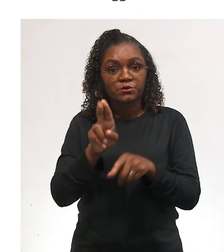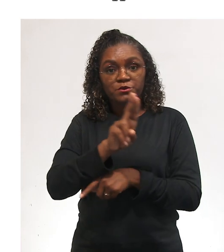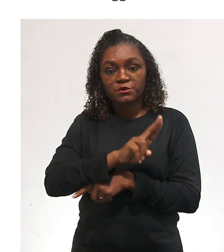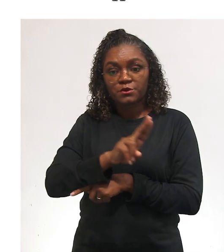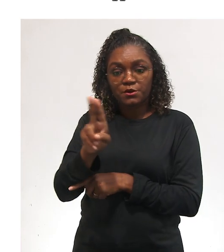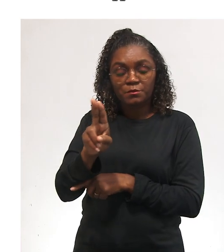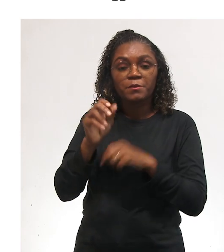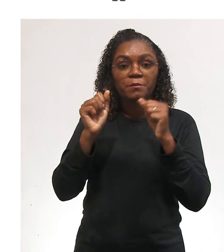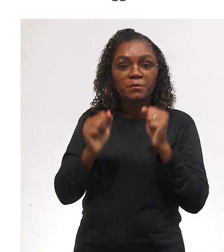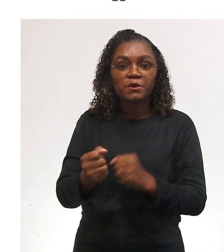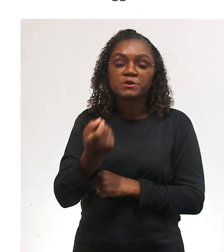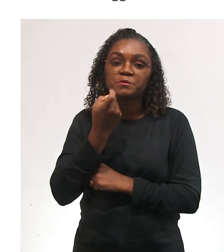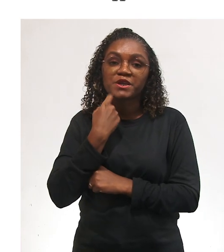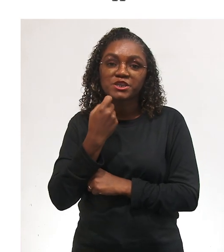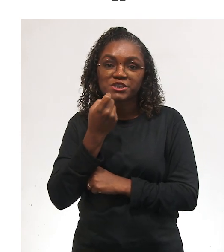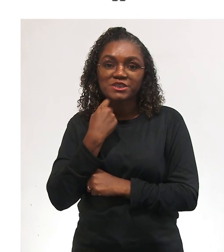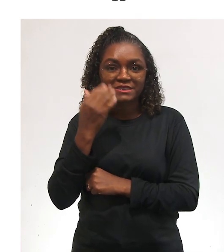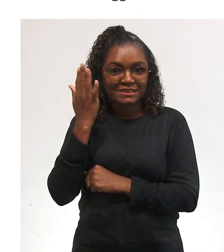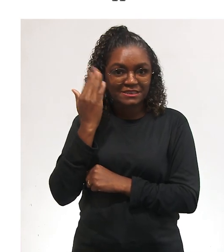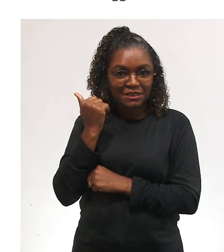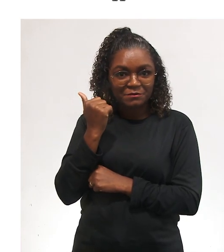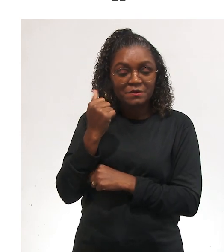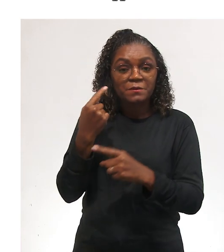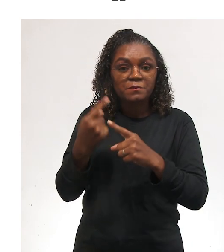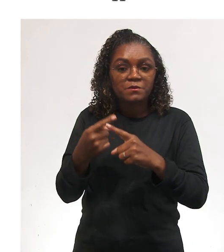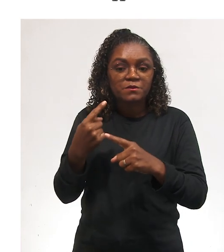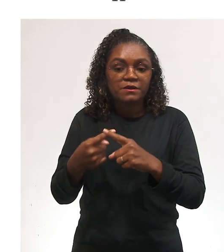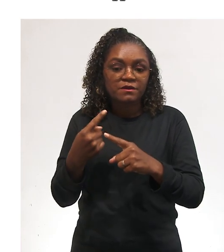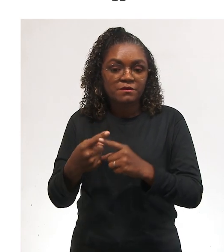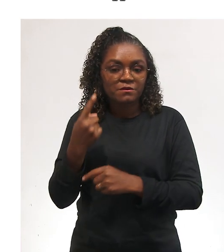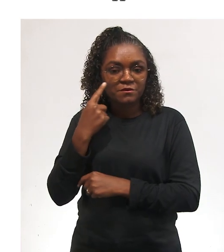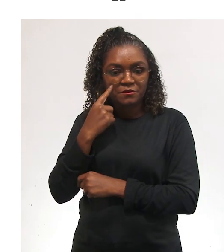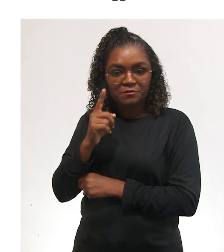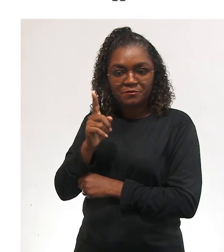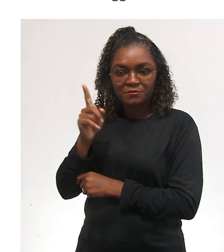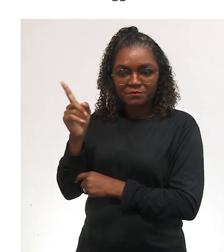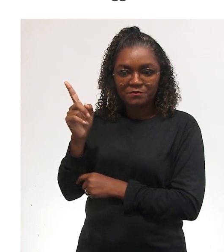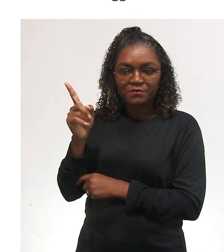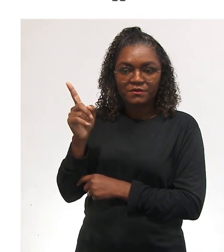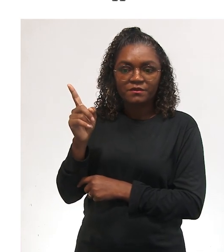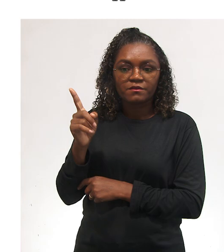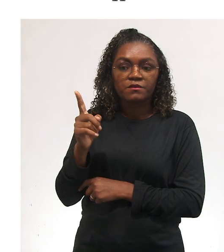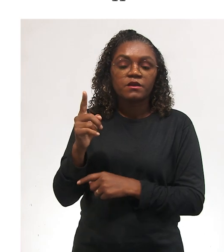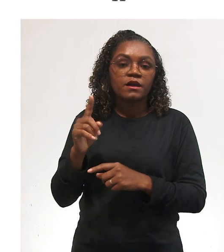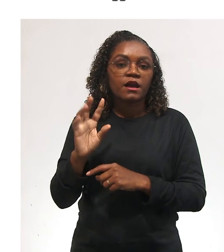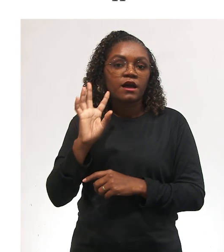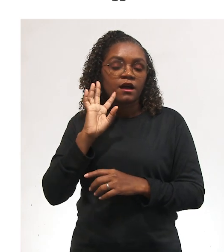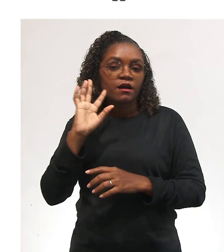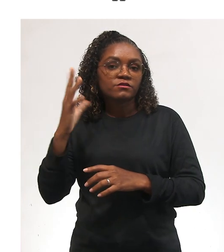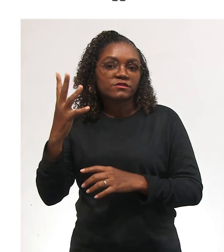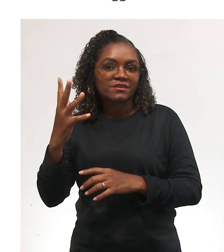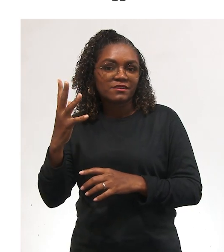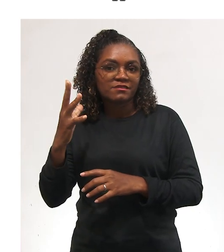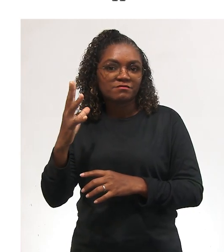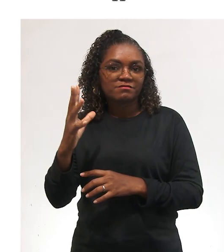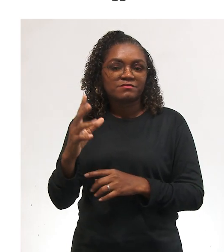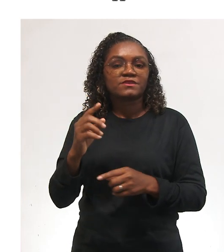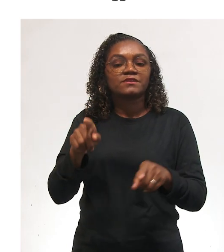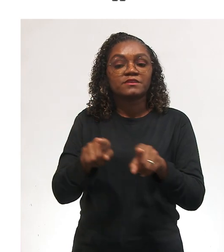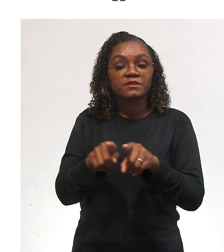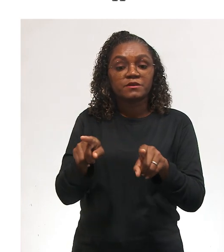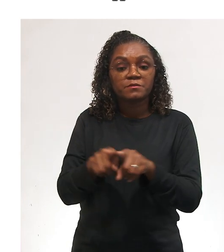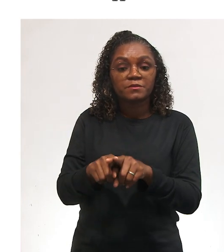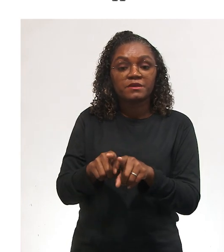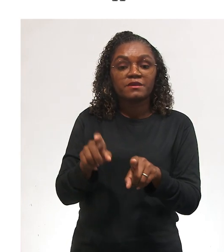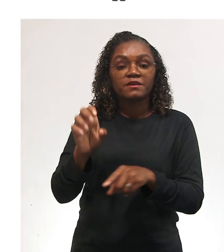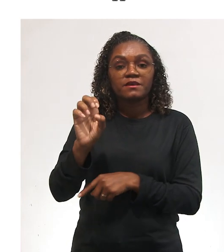pode chamar espinha de peixe, ó. Diagrama de Ishikawa, diagrama de causa e